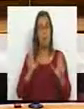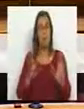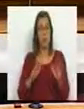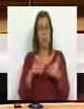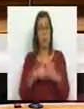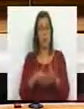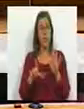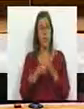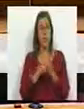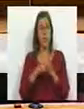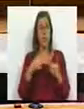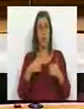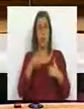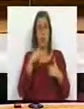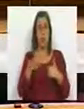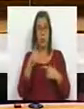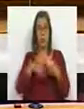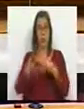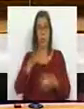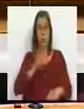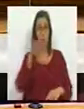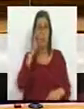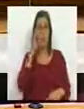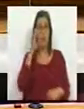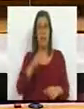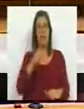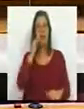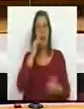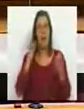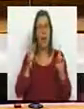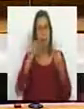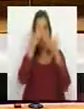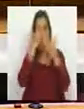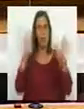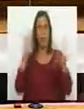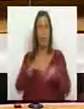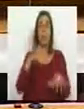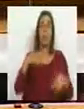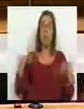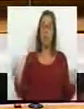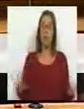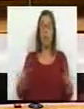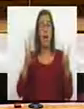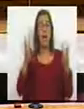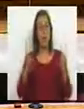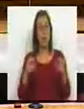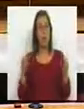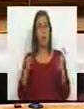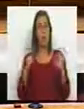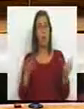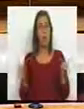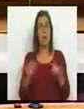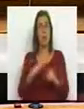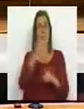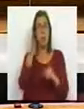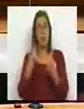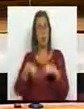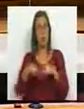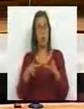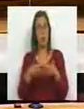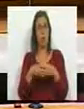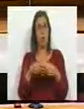para o processo legislativo, e não são palavras minhas, são da Senhora Ministra, é grave numa democracia parlamentar, que esse assunto obviamente tem que ser discutido na próxima